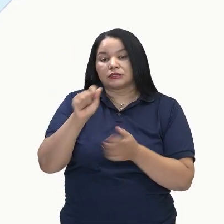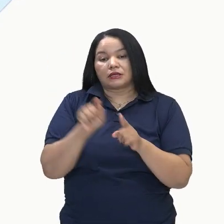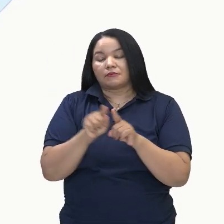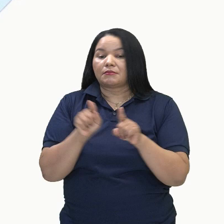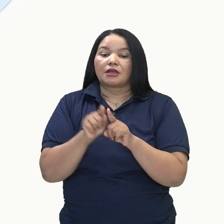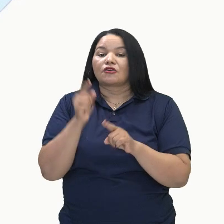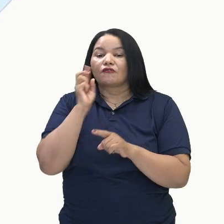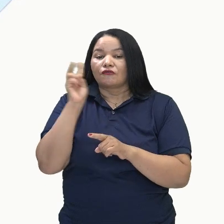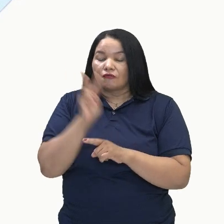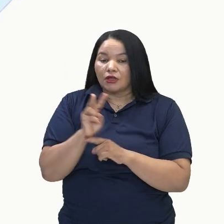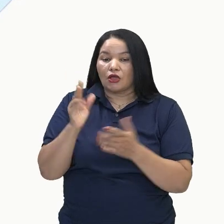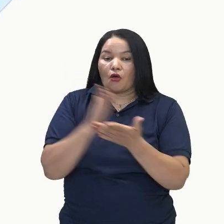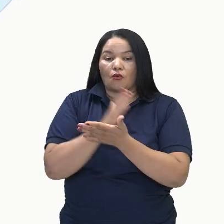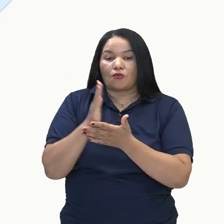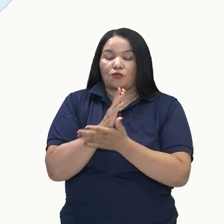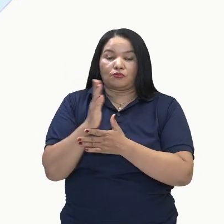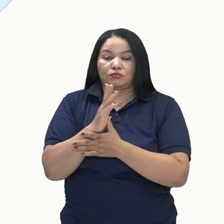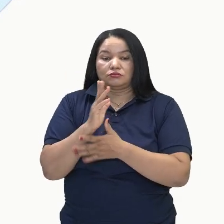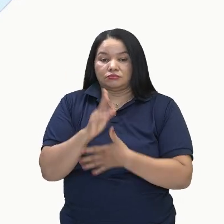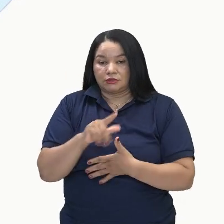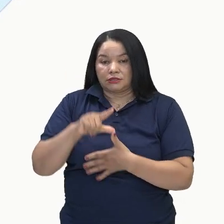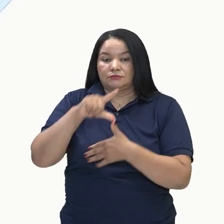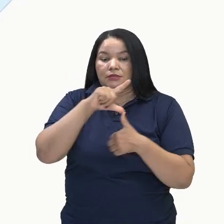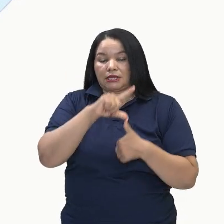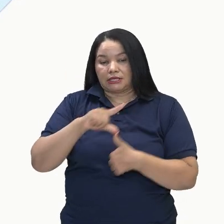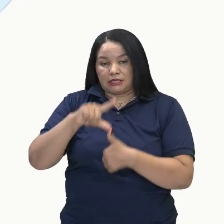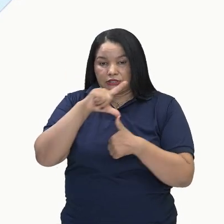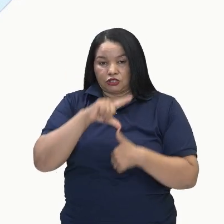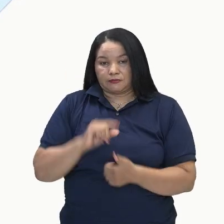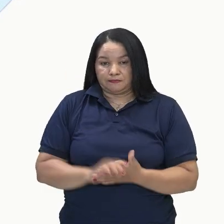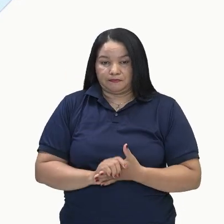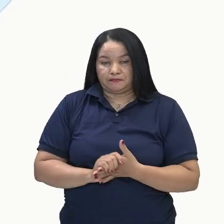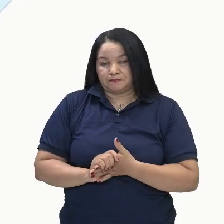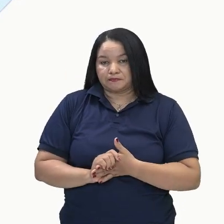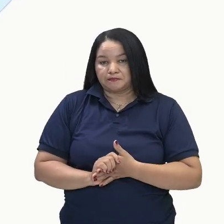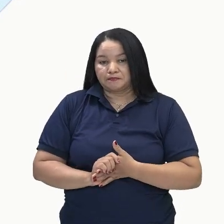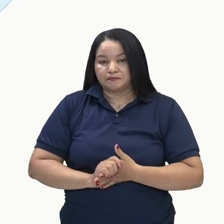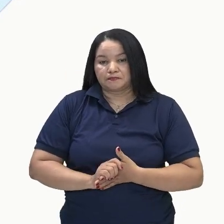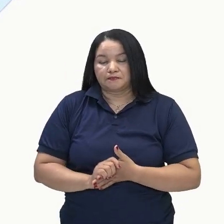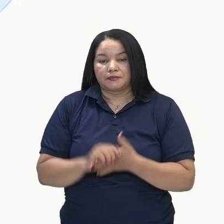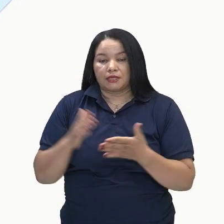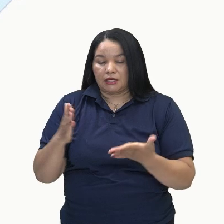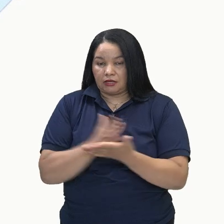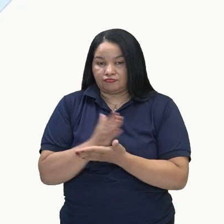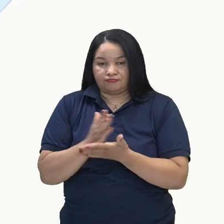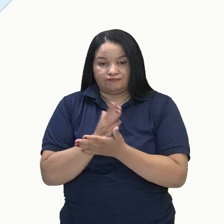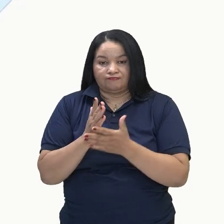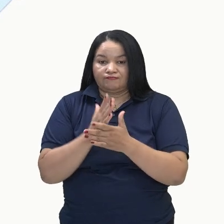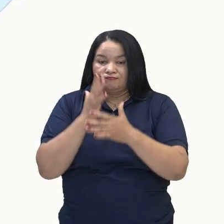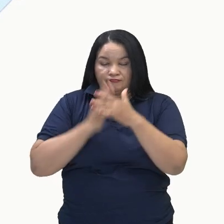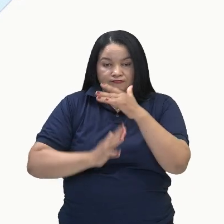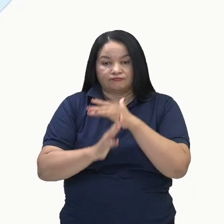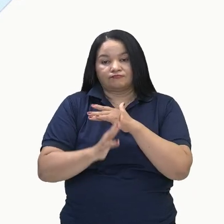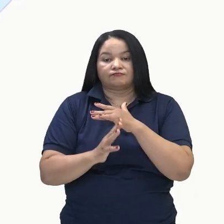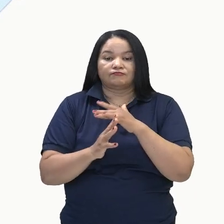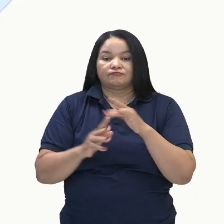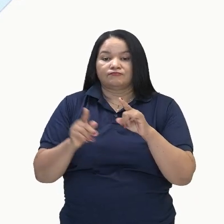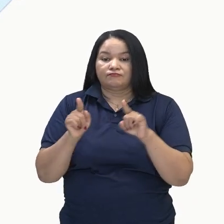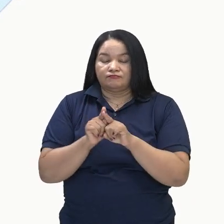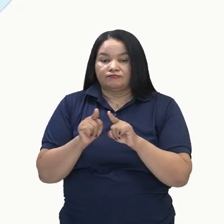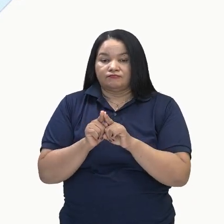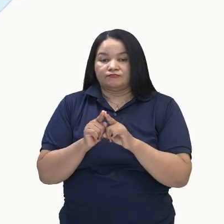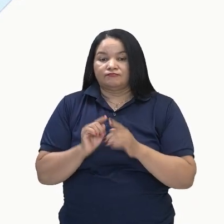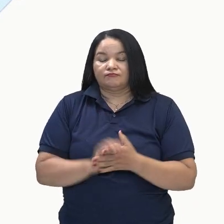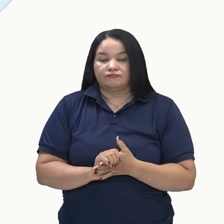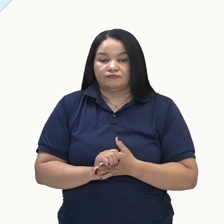também aí na América Latina, tá certo? Tanto em questão dos refugiados, quanto em relação